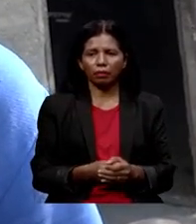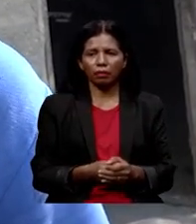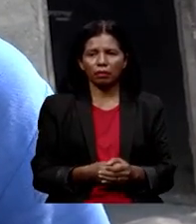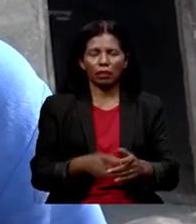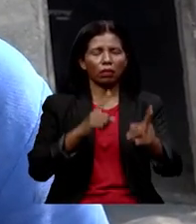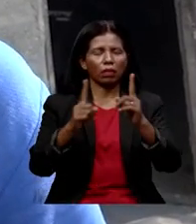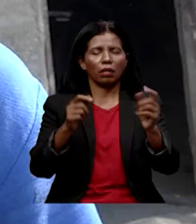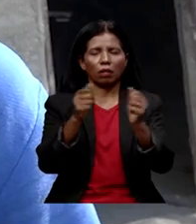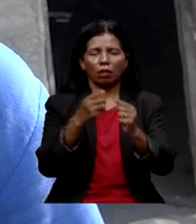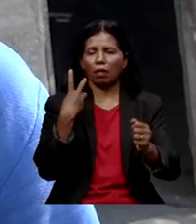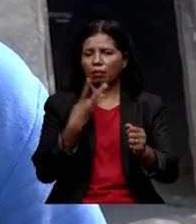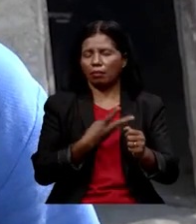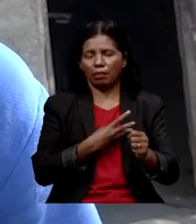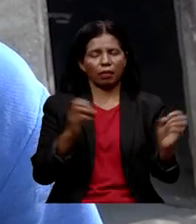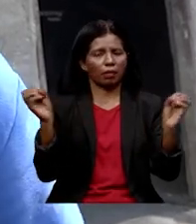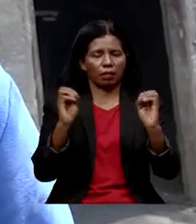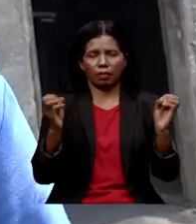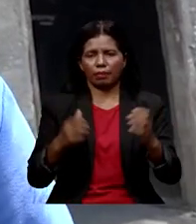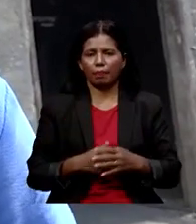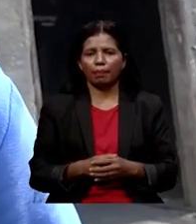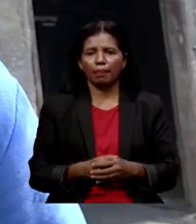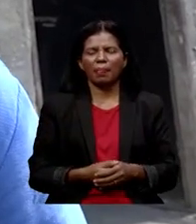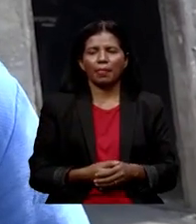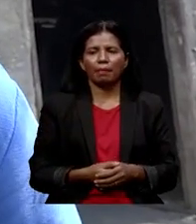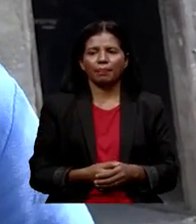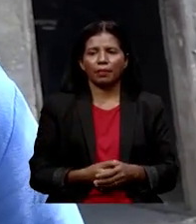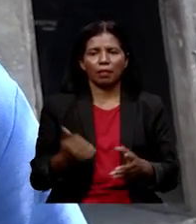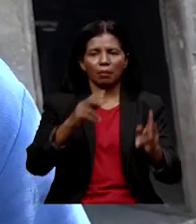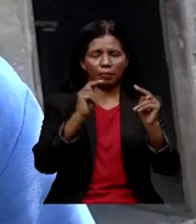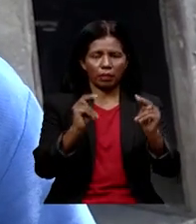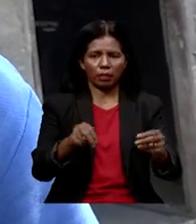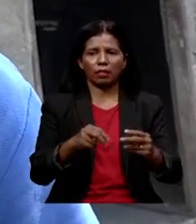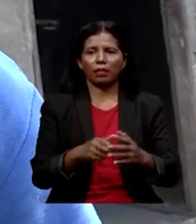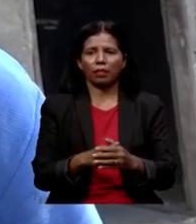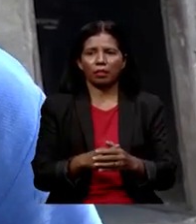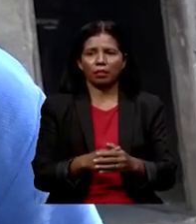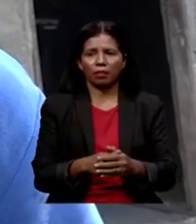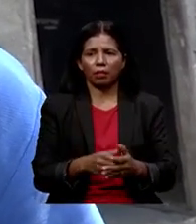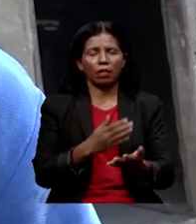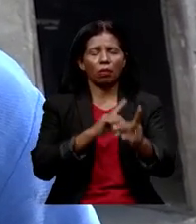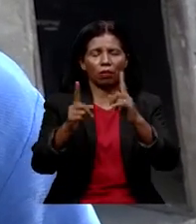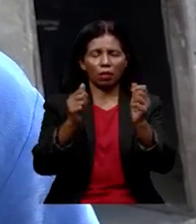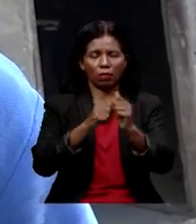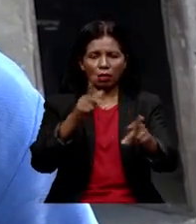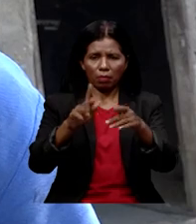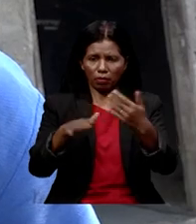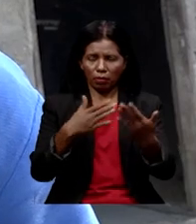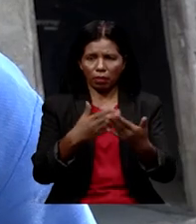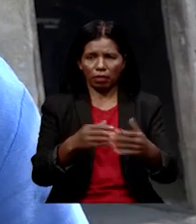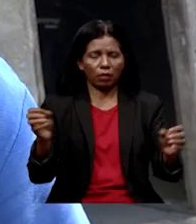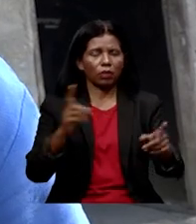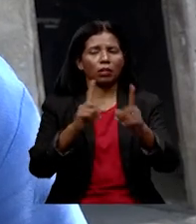aproximação, mas não tem lá. Selo, selo, né? Precisamente aproximação com a comunidade. Nós